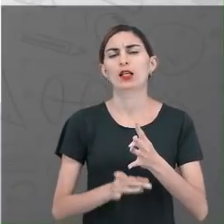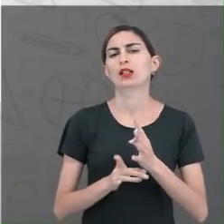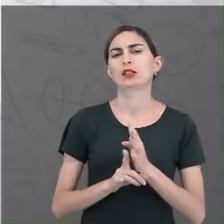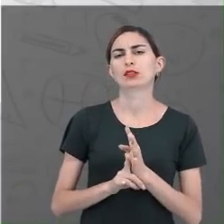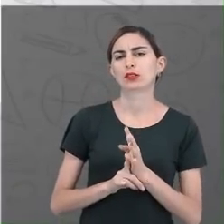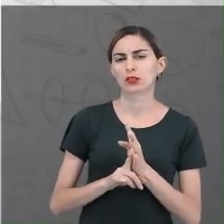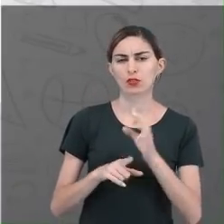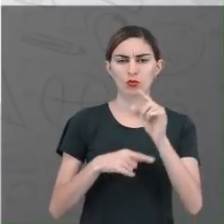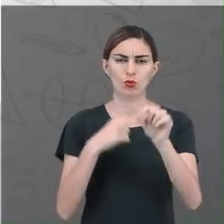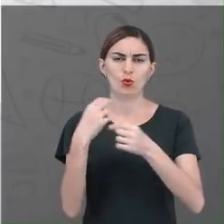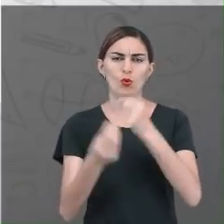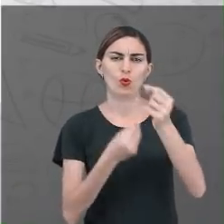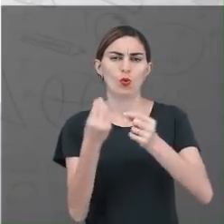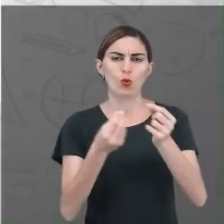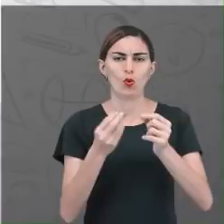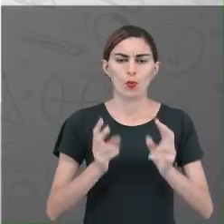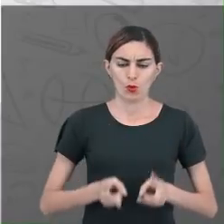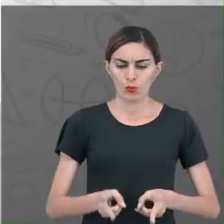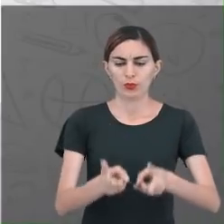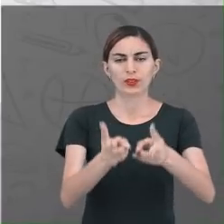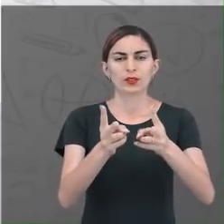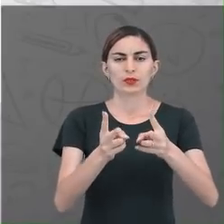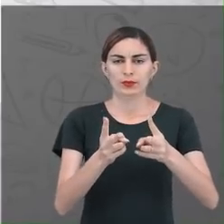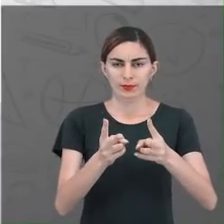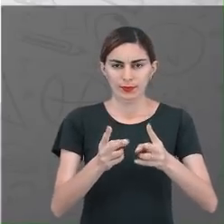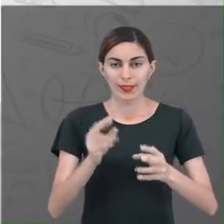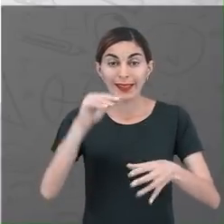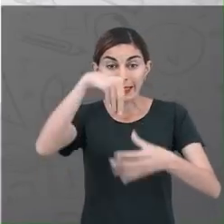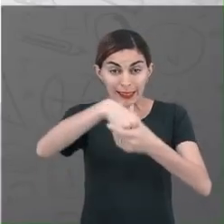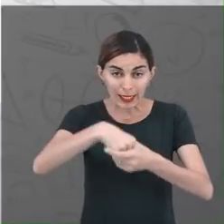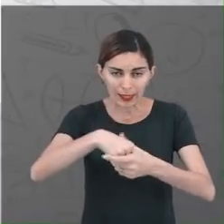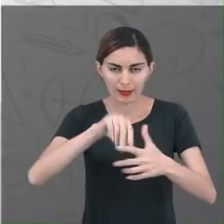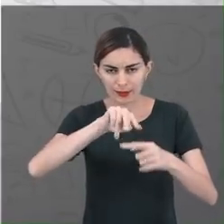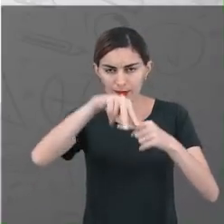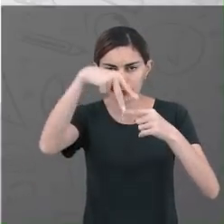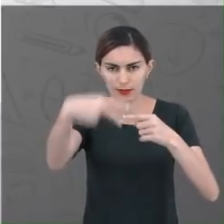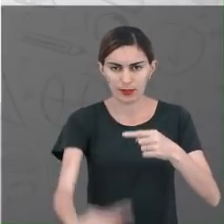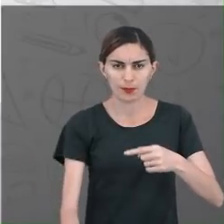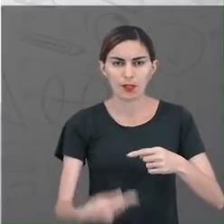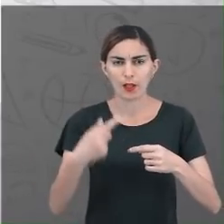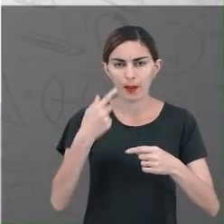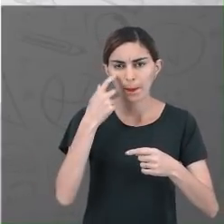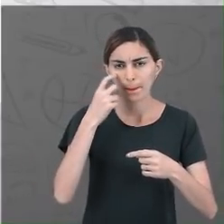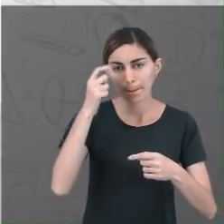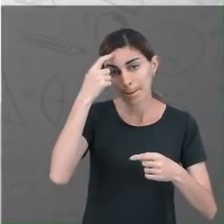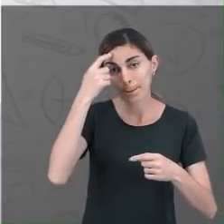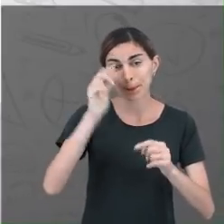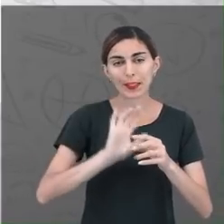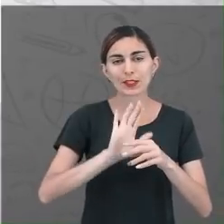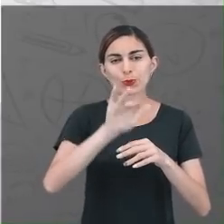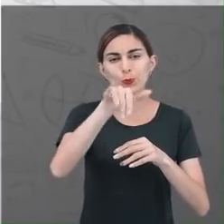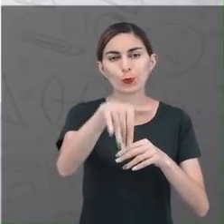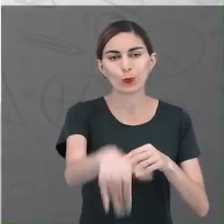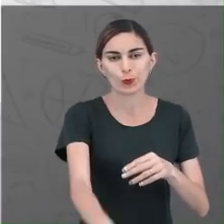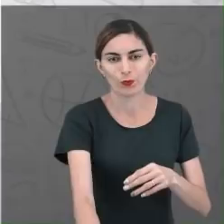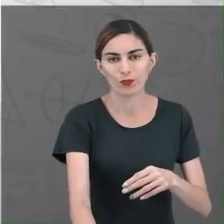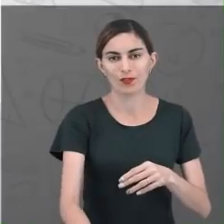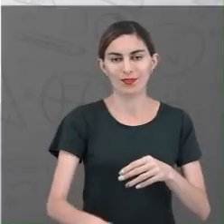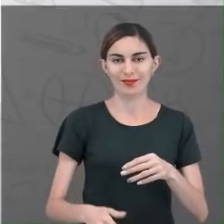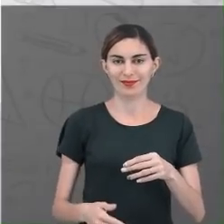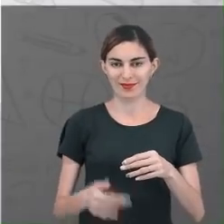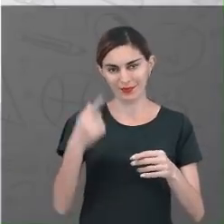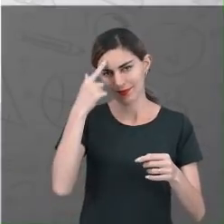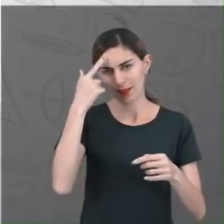mesmo essa questão da continuidade. Então, quem está dentro da piscina promove essa integralização com